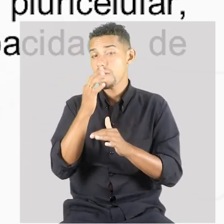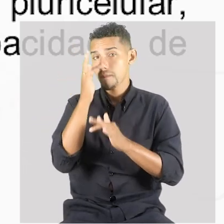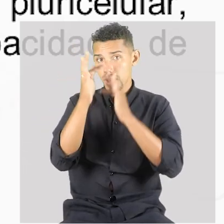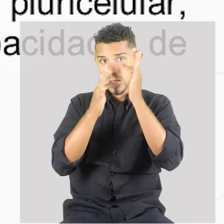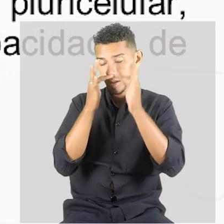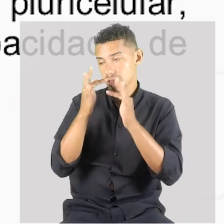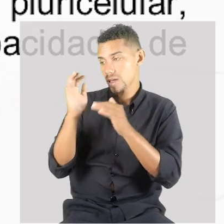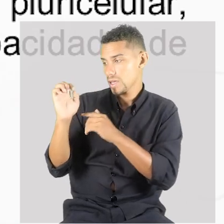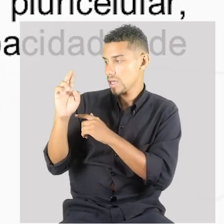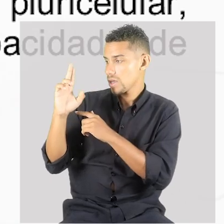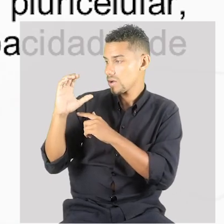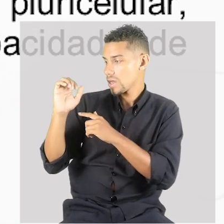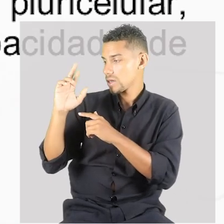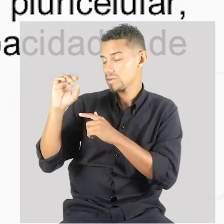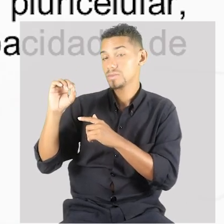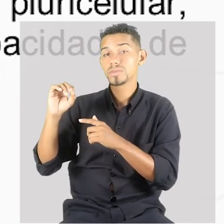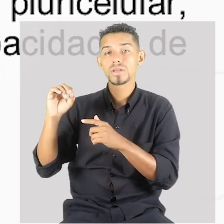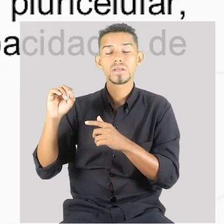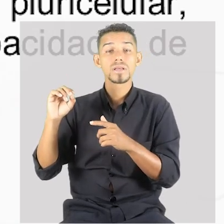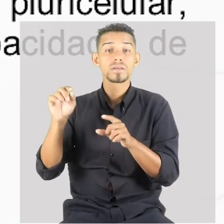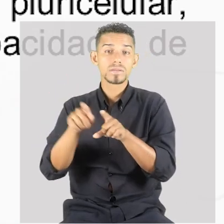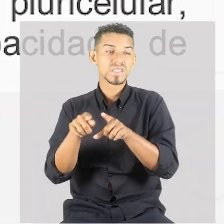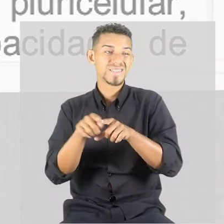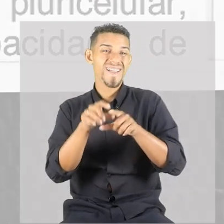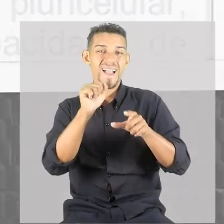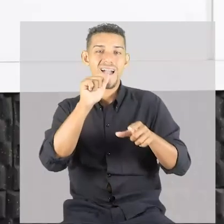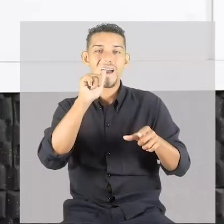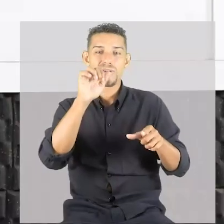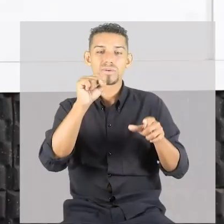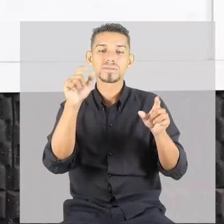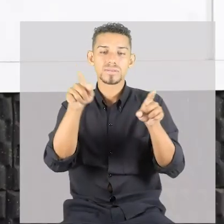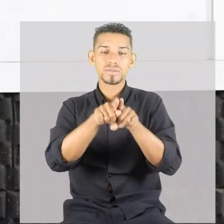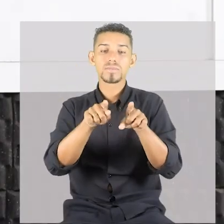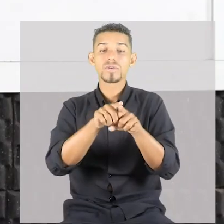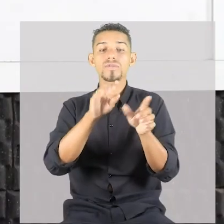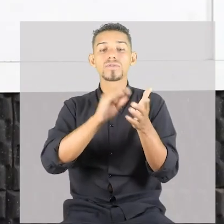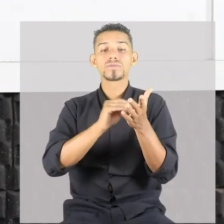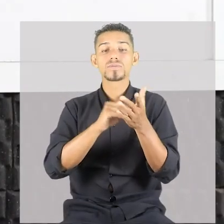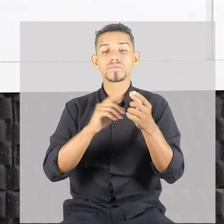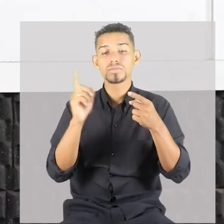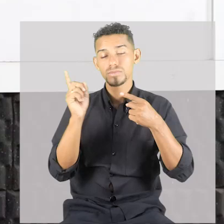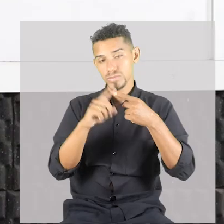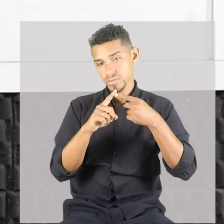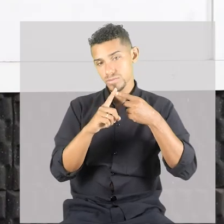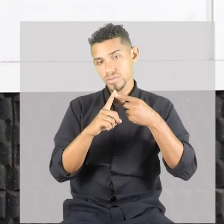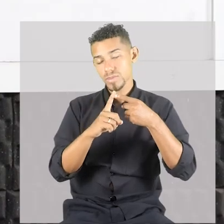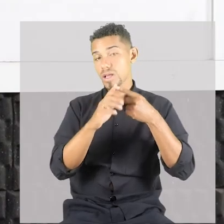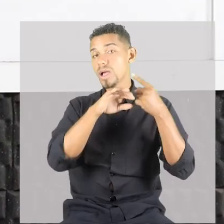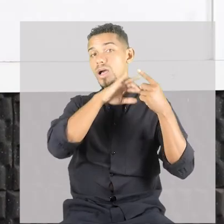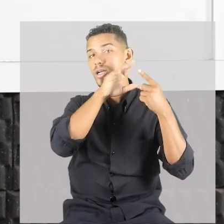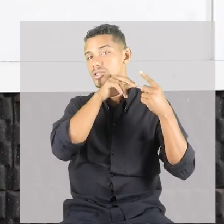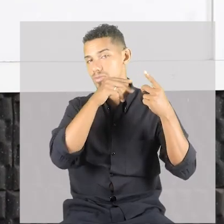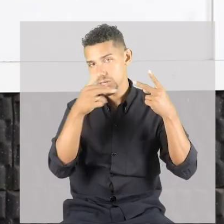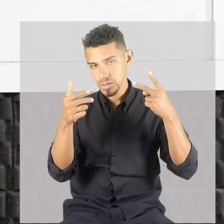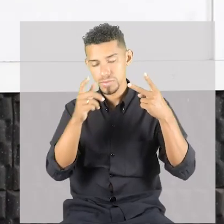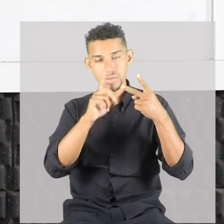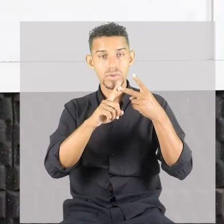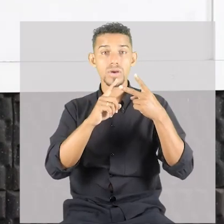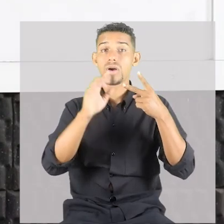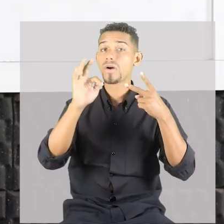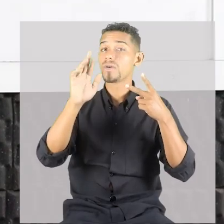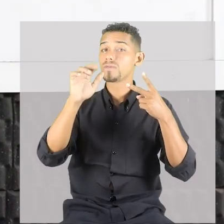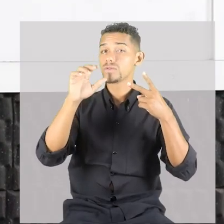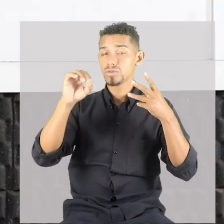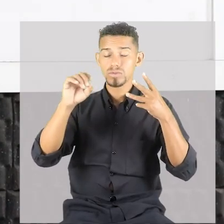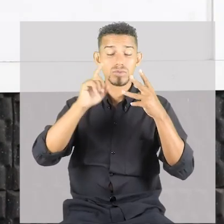de eucariontes, são autotróficas, e as algas também. Então sobrou quem aí pra gente? Sobraram os animais, sobraram os fungos